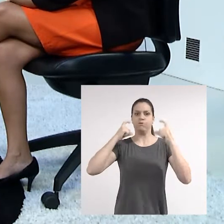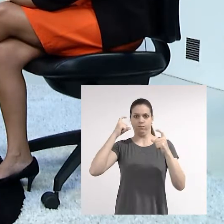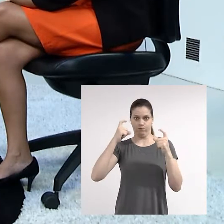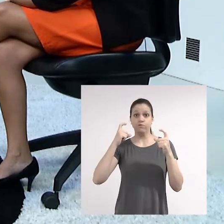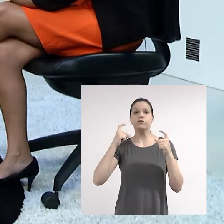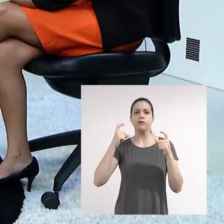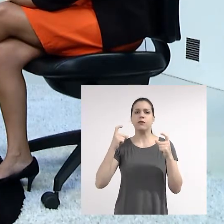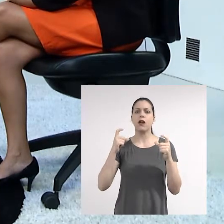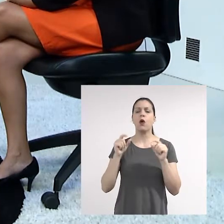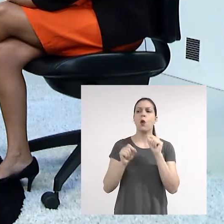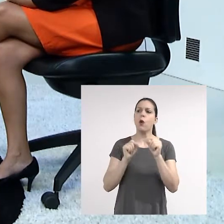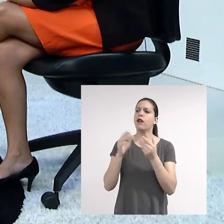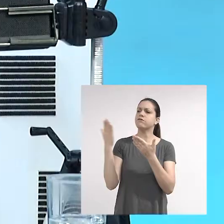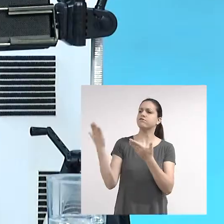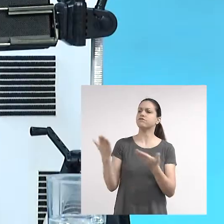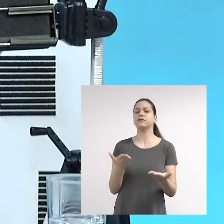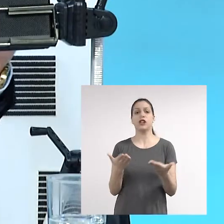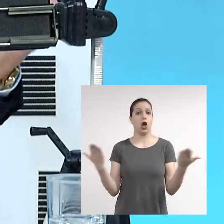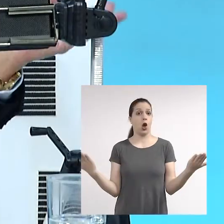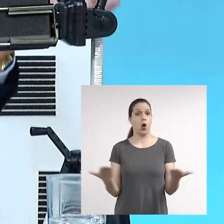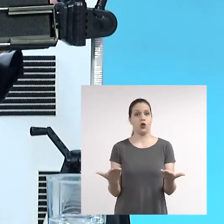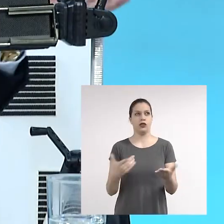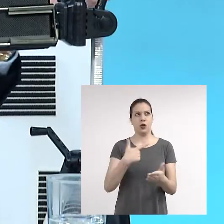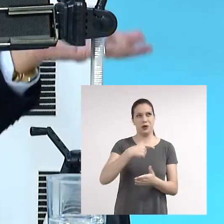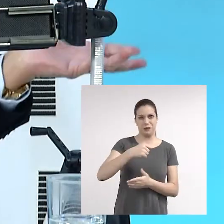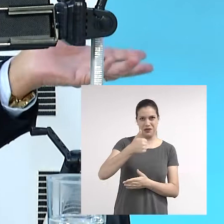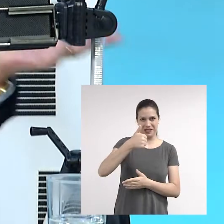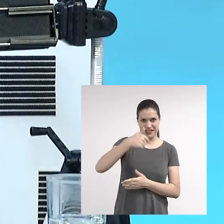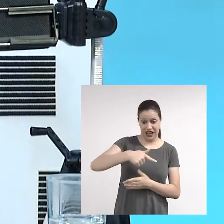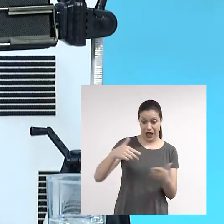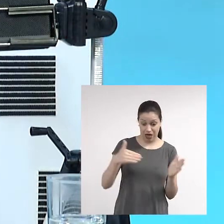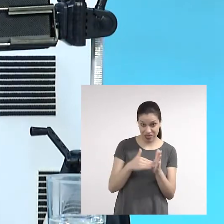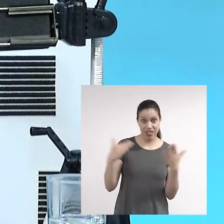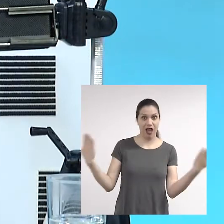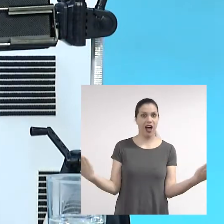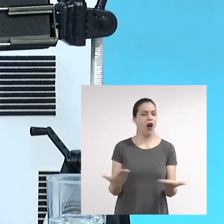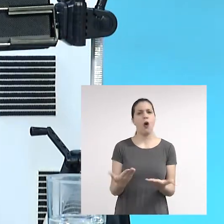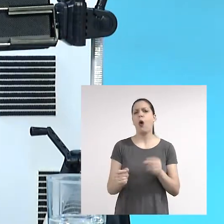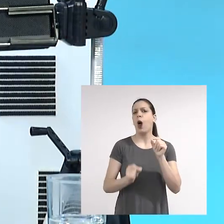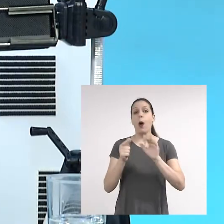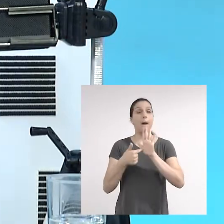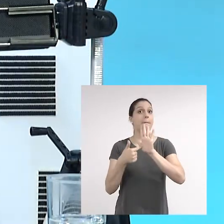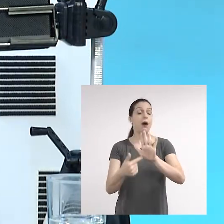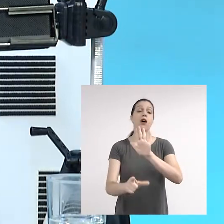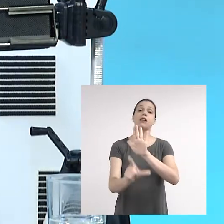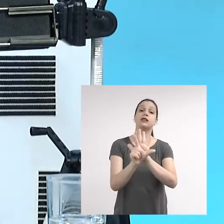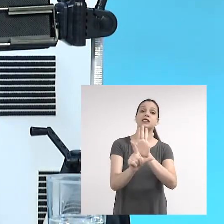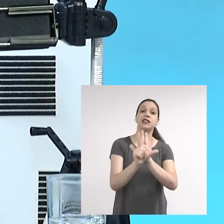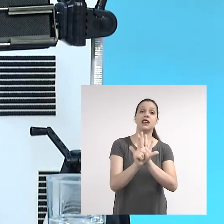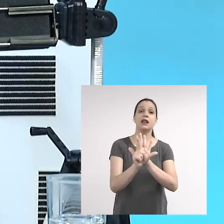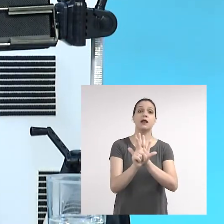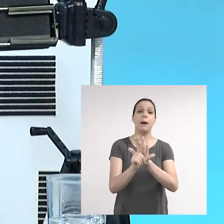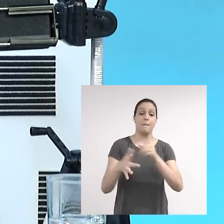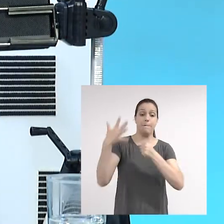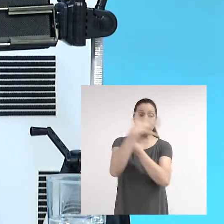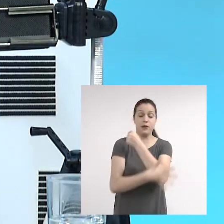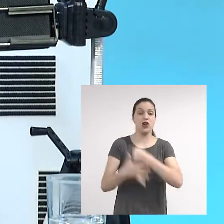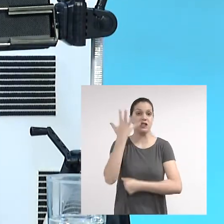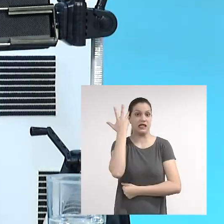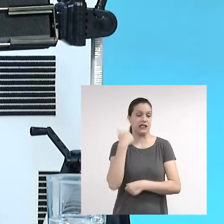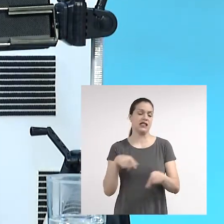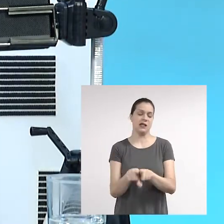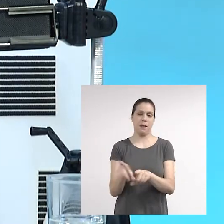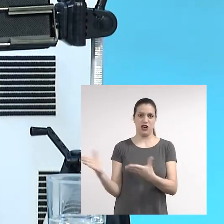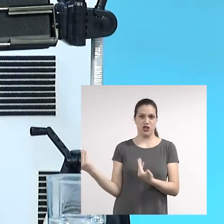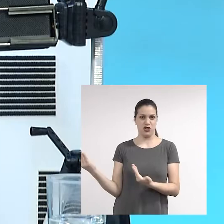preocupação. O que traz ao senhor, depois de 2017 até a presente data, os reflexos dessa lei para proteger